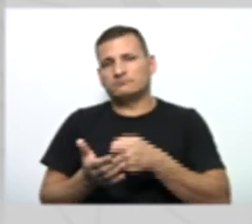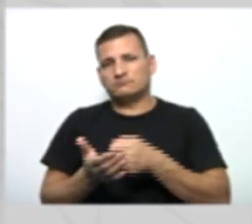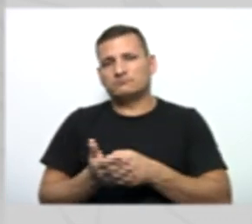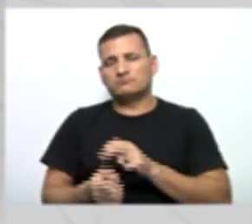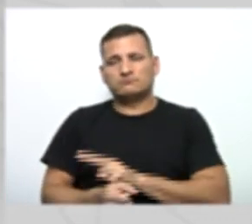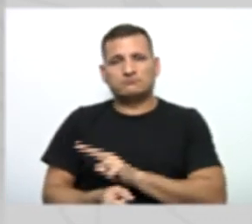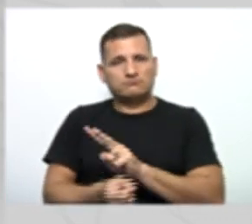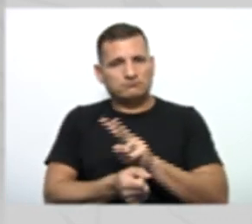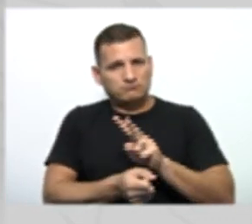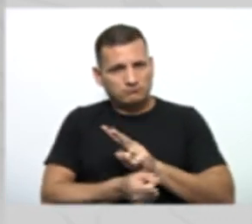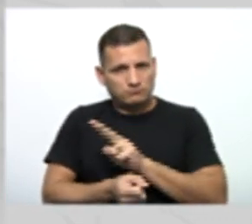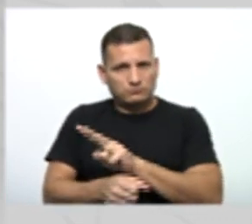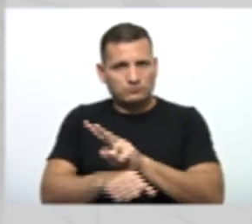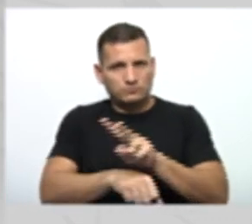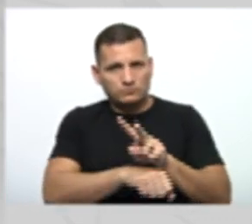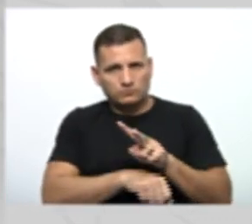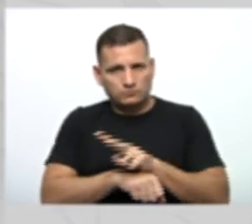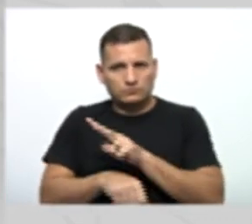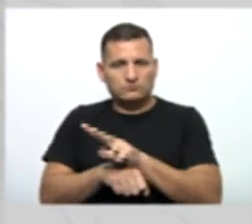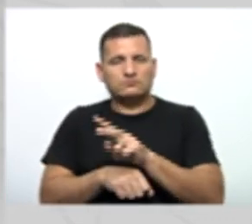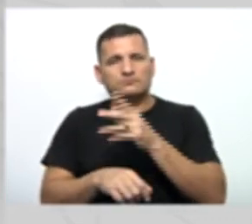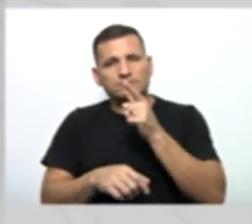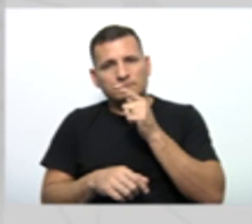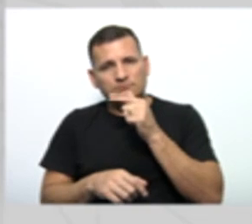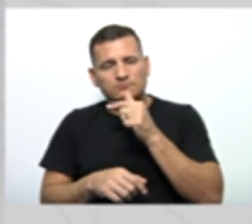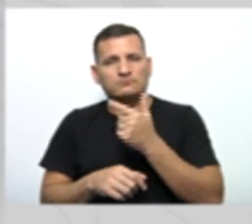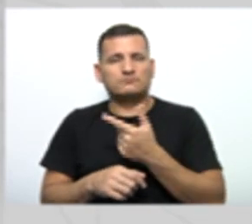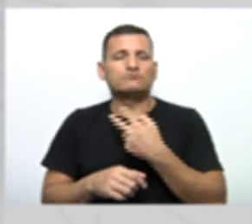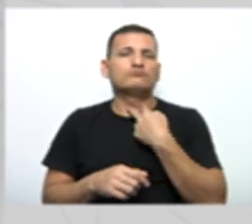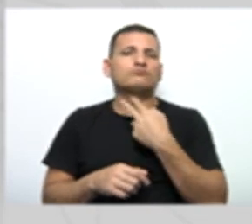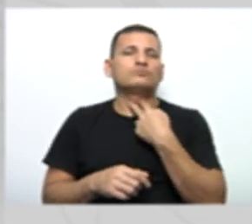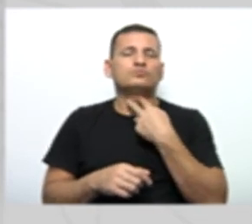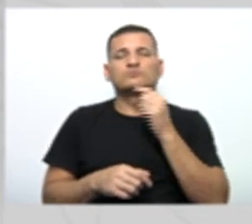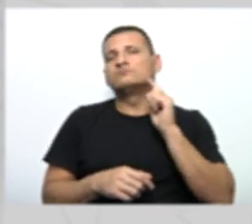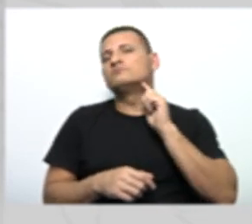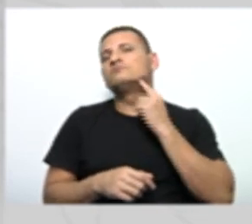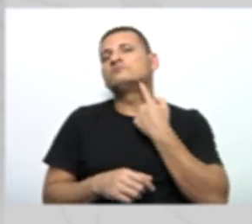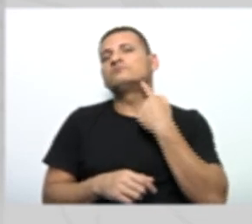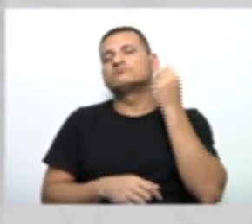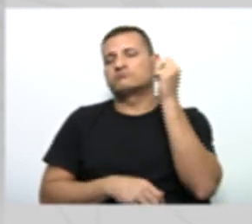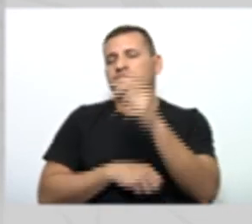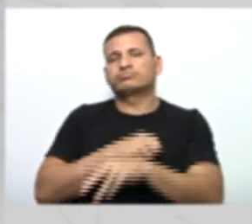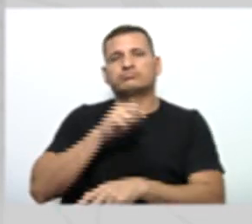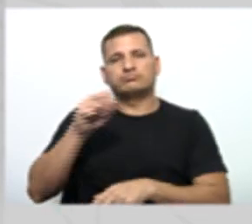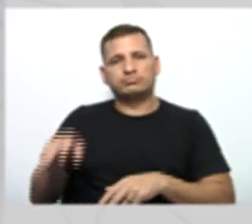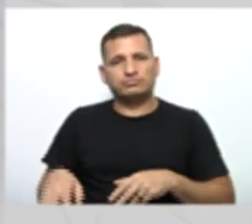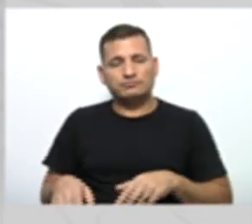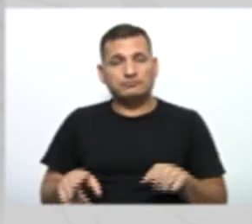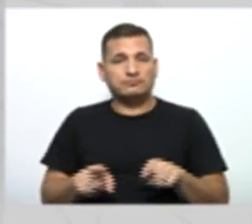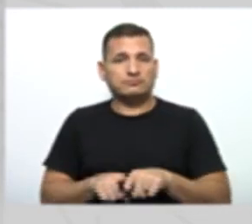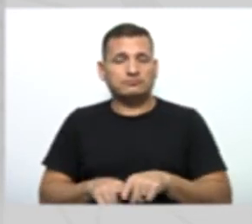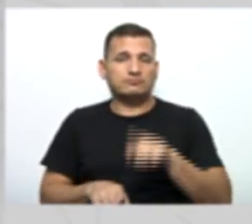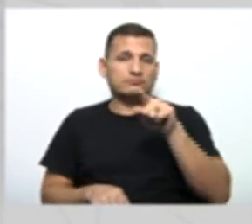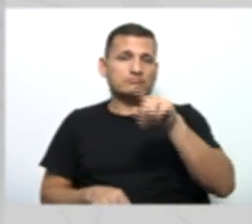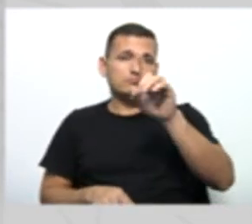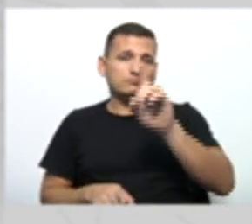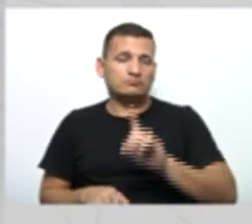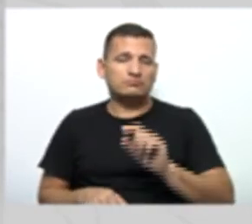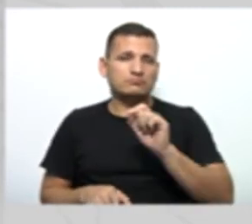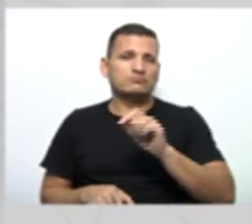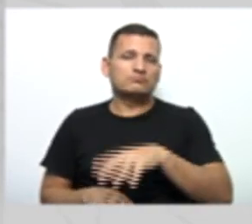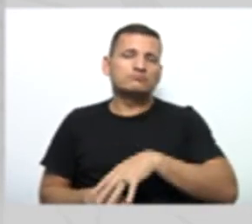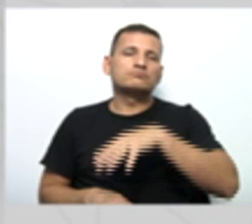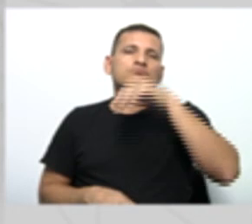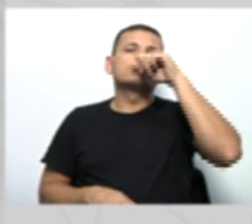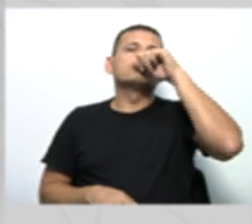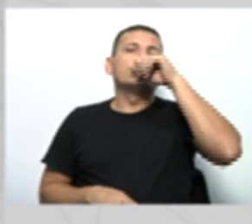meio ambiente. Você tem o dever de proteger as águas, não poluir, tem o direito de utilizar o ar, você respira todos